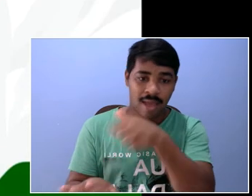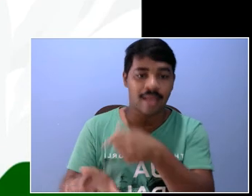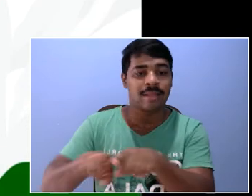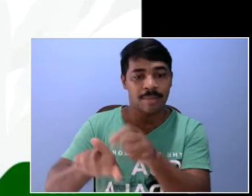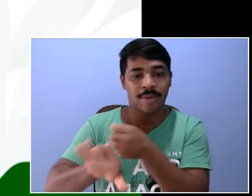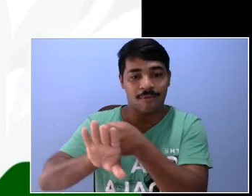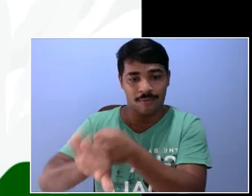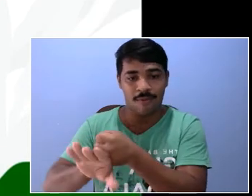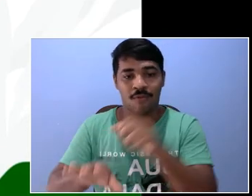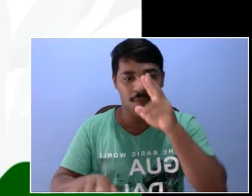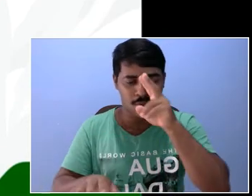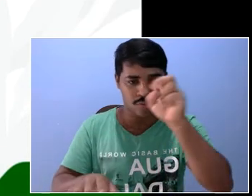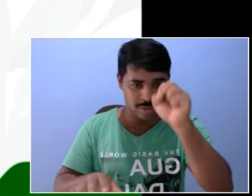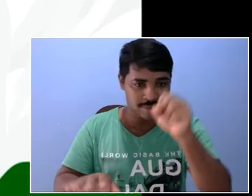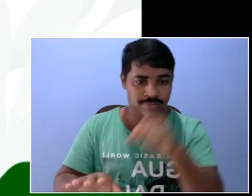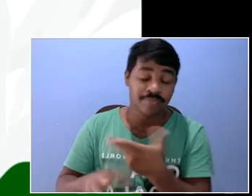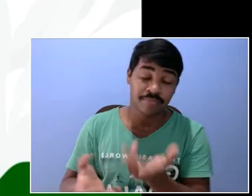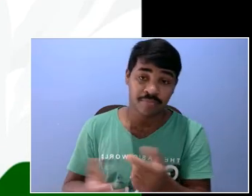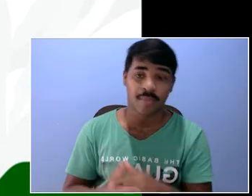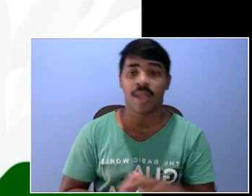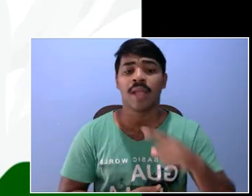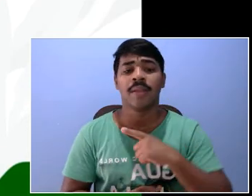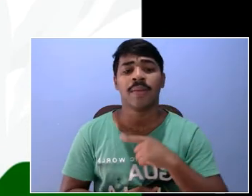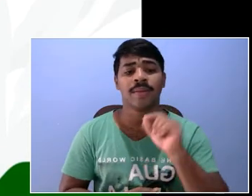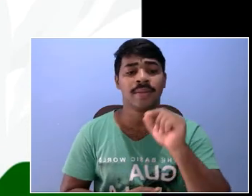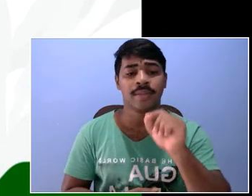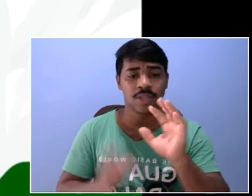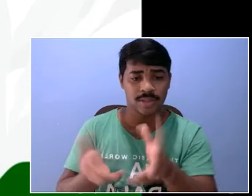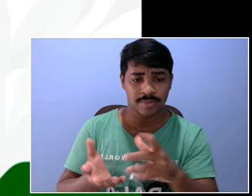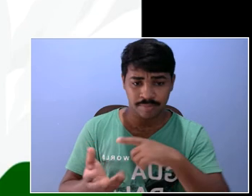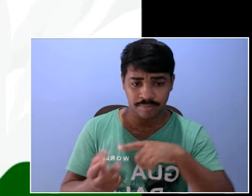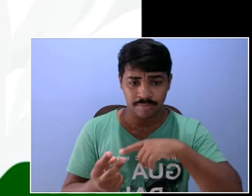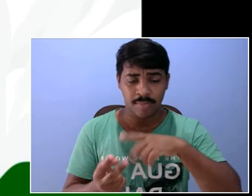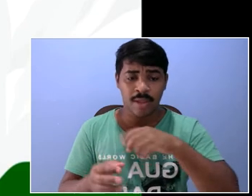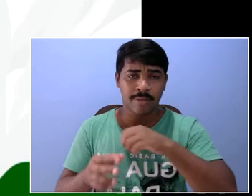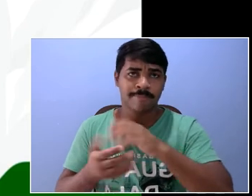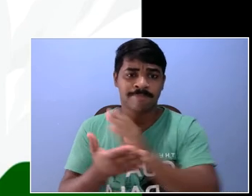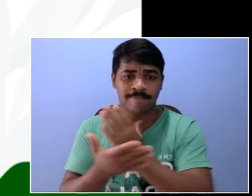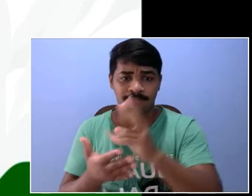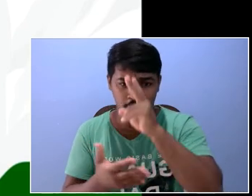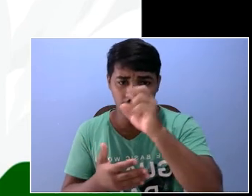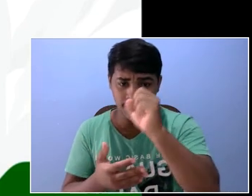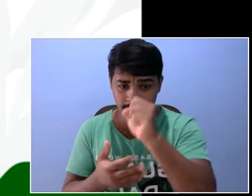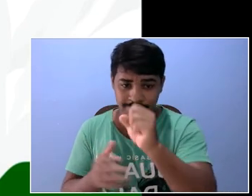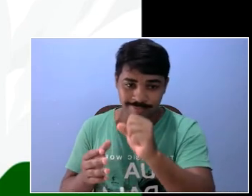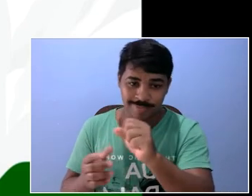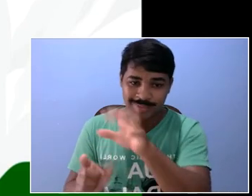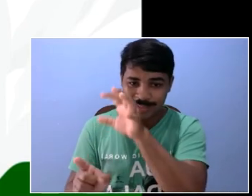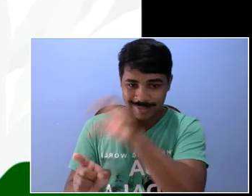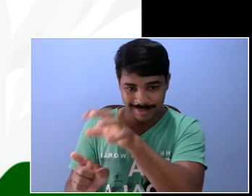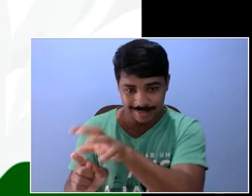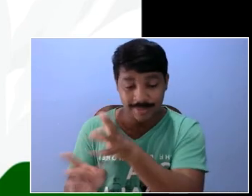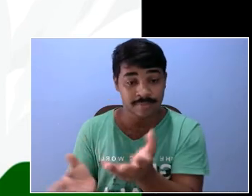uma força externa. Porque ali eu já tenho até as forças ali atuando no corpo. Por exemplo, para ficar